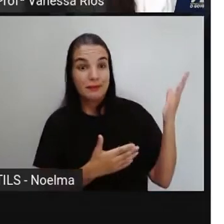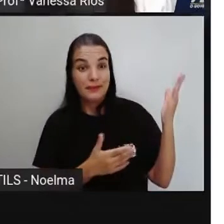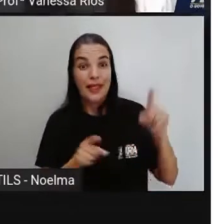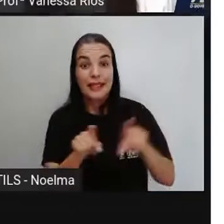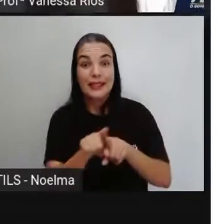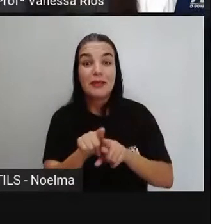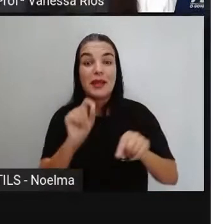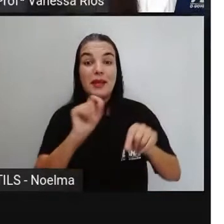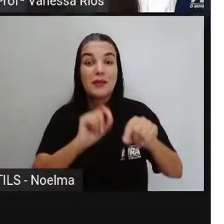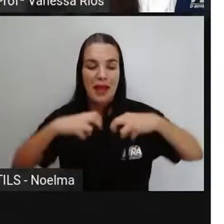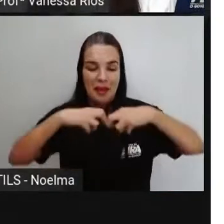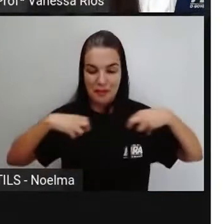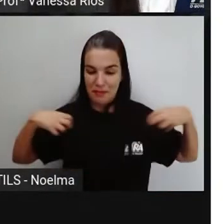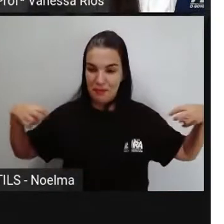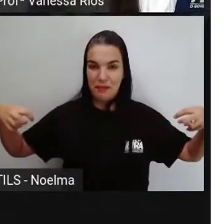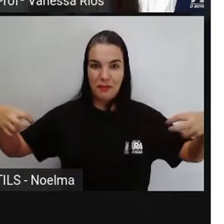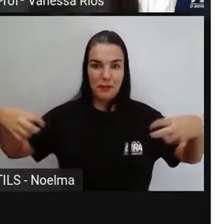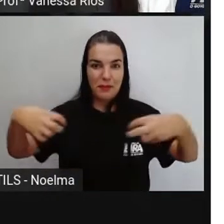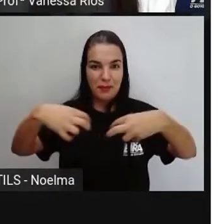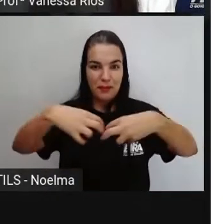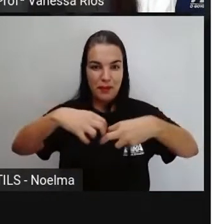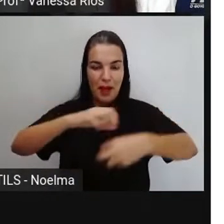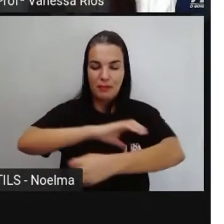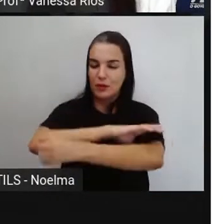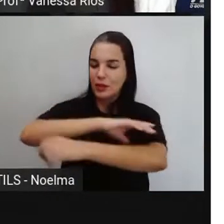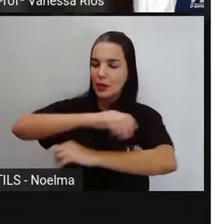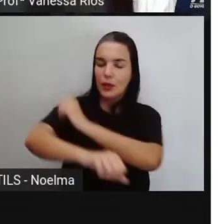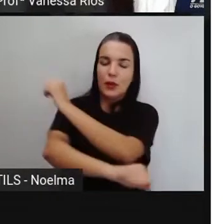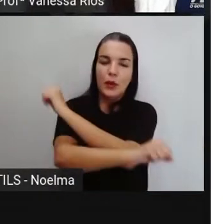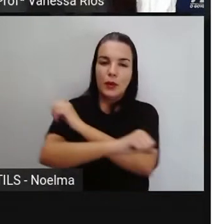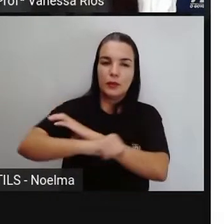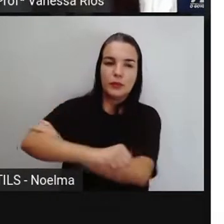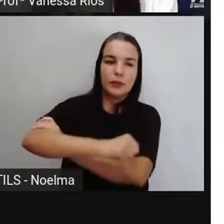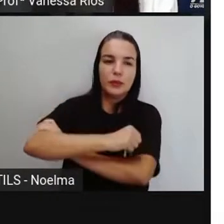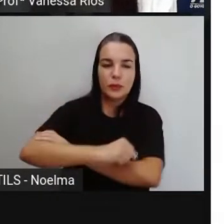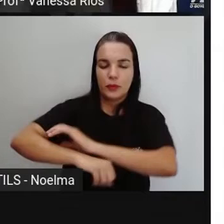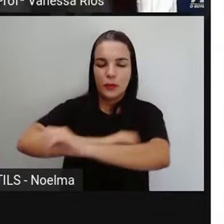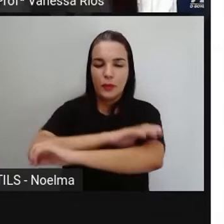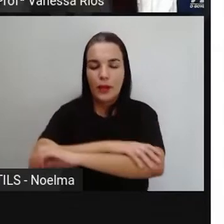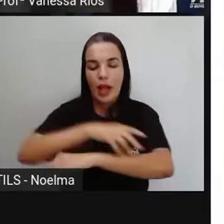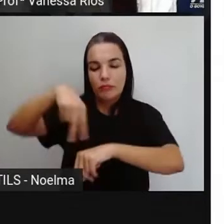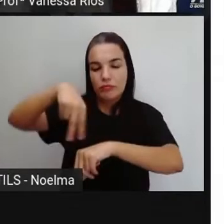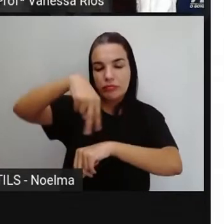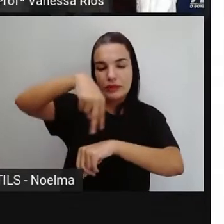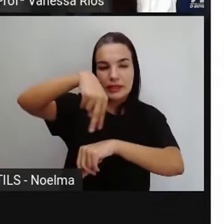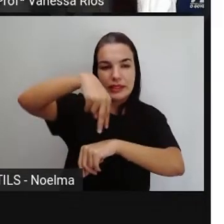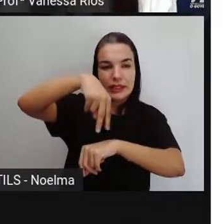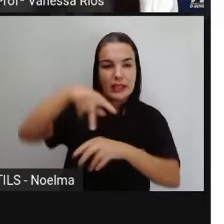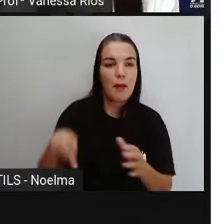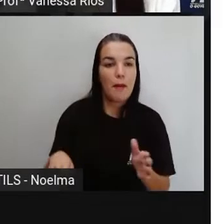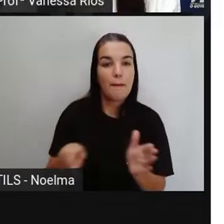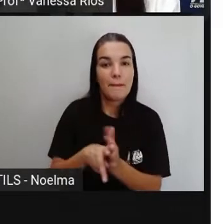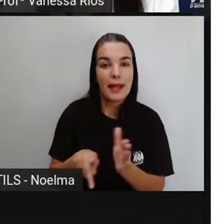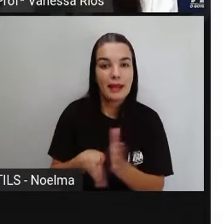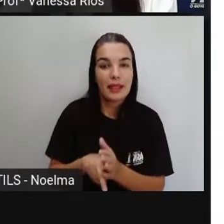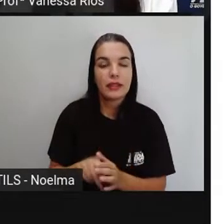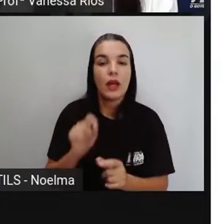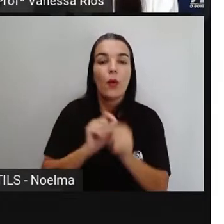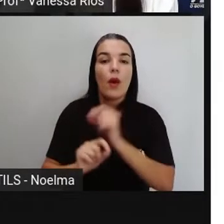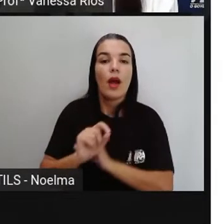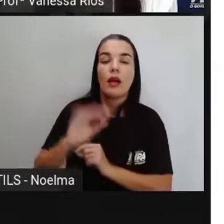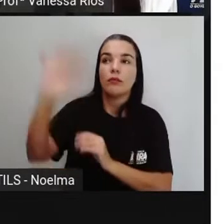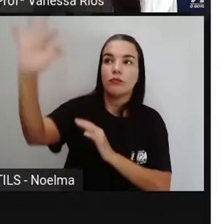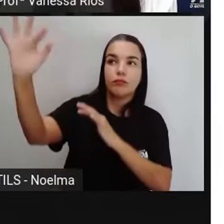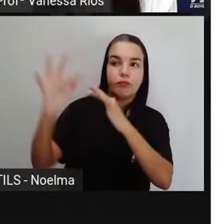A formação das quadrilhas, né, que é um tipo de dança, né, herdado aí dos portugueses,